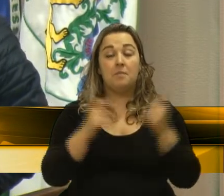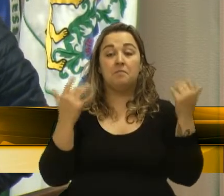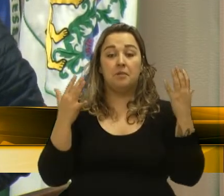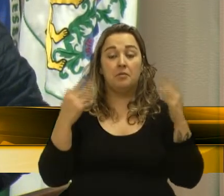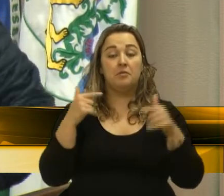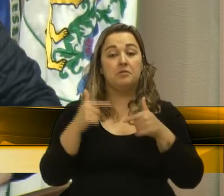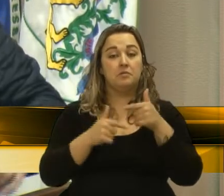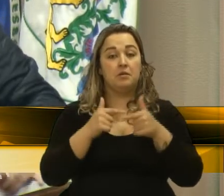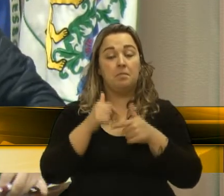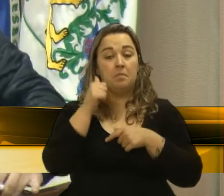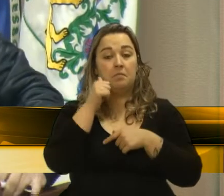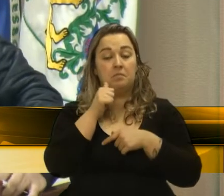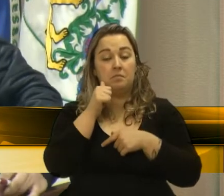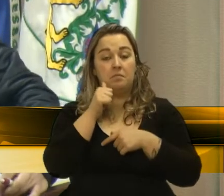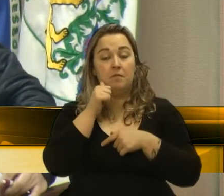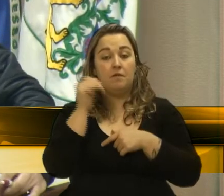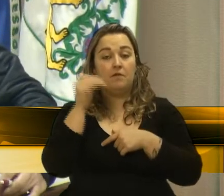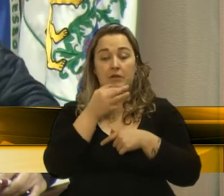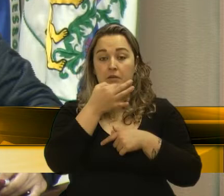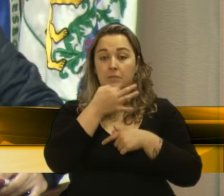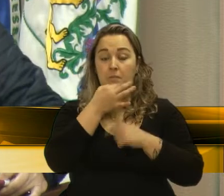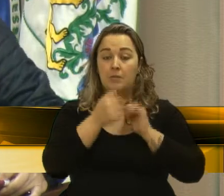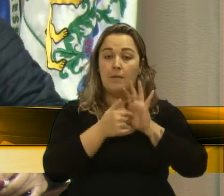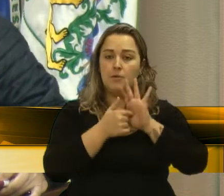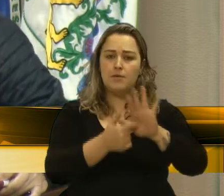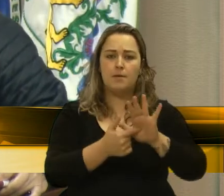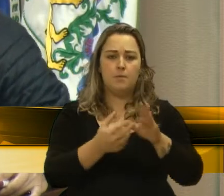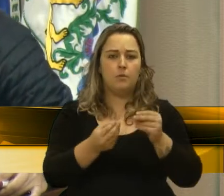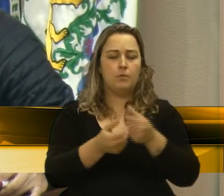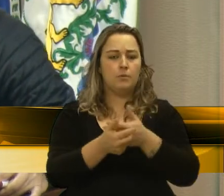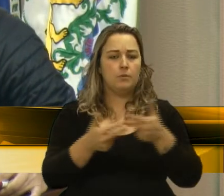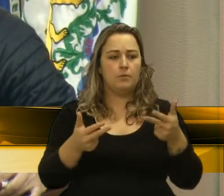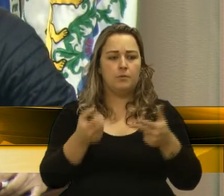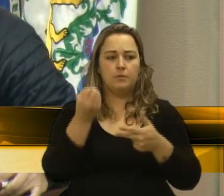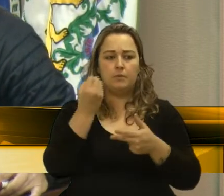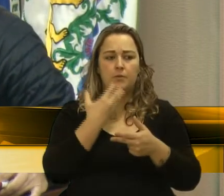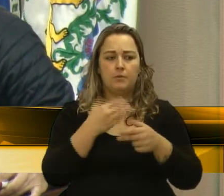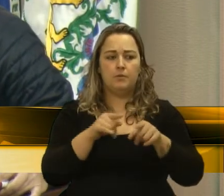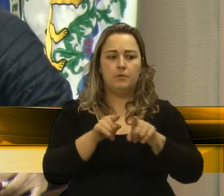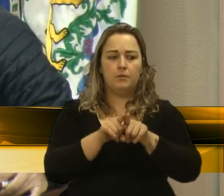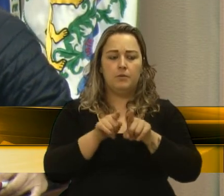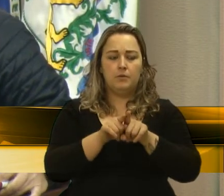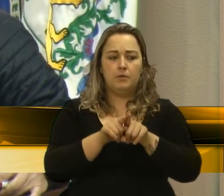do Sul para nos mostrar muita coisa que dá para fazer e que